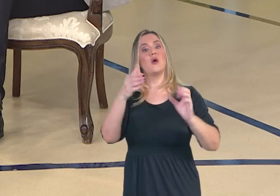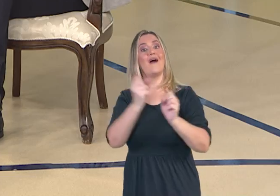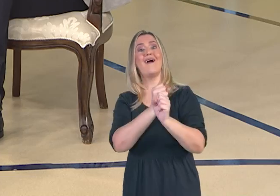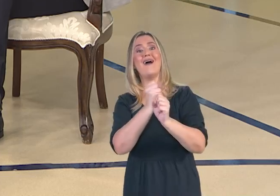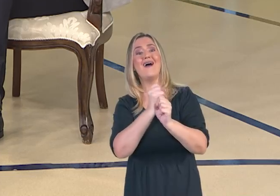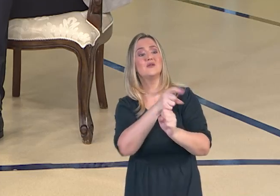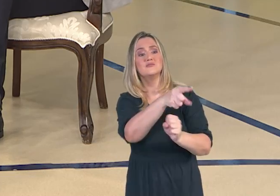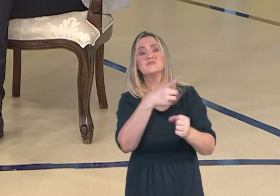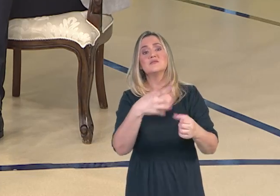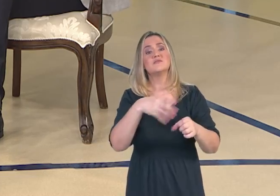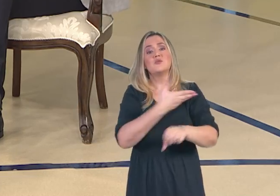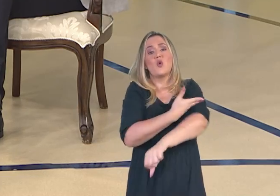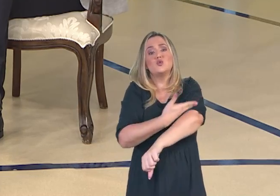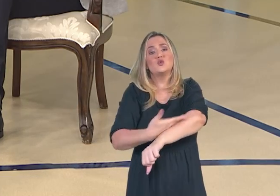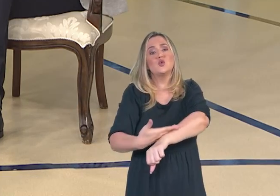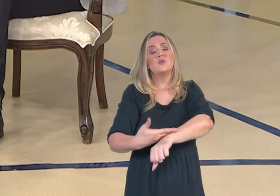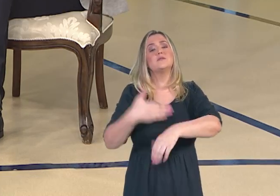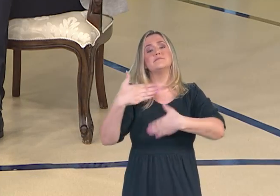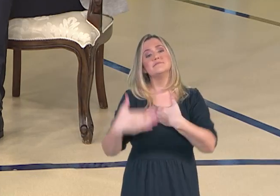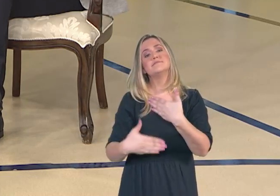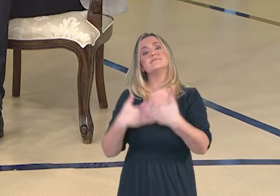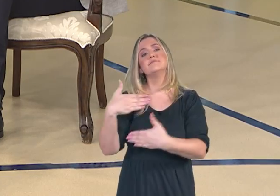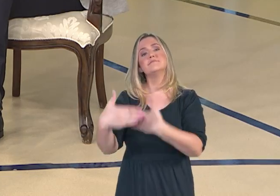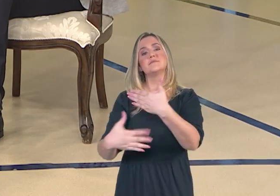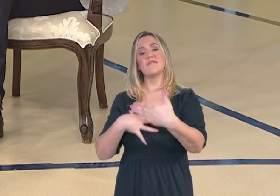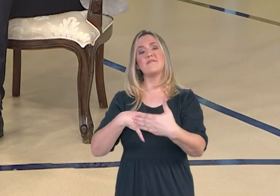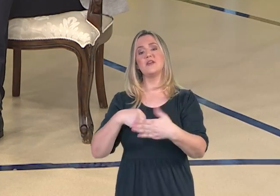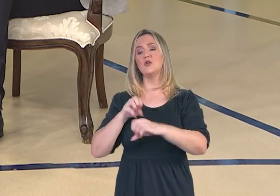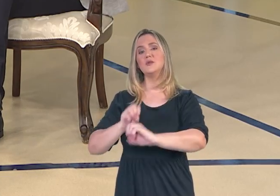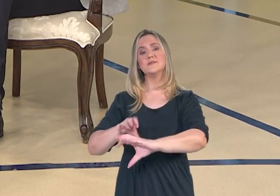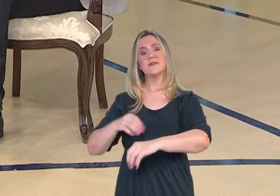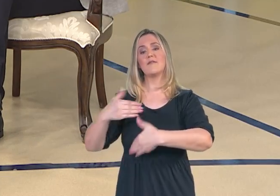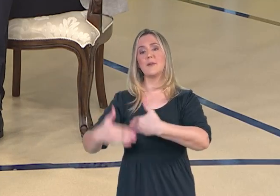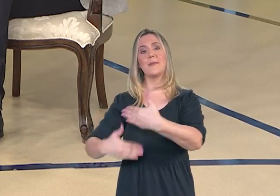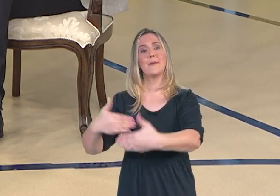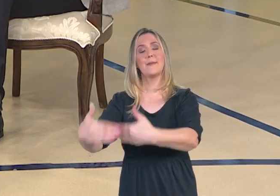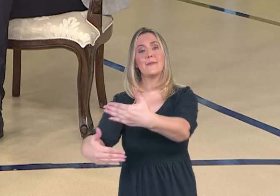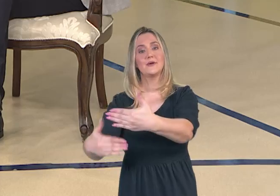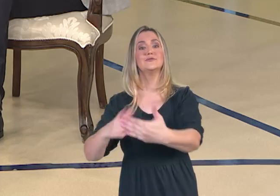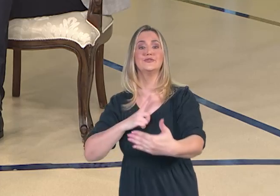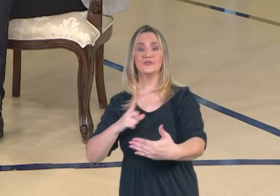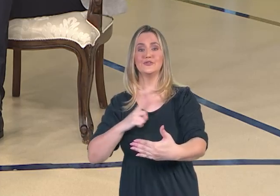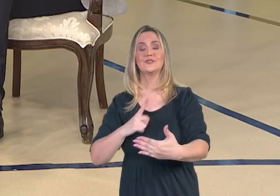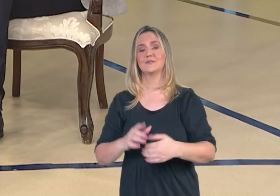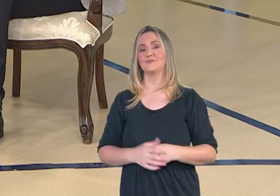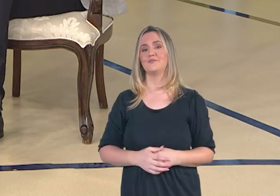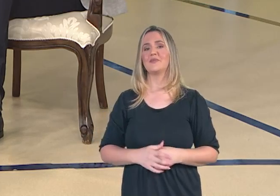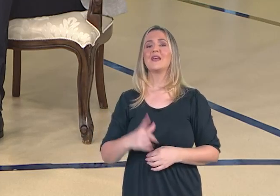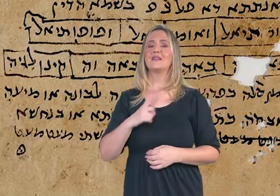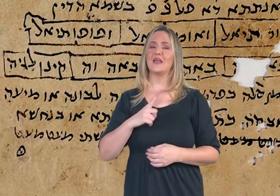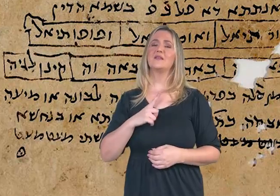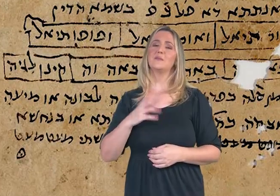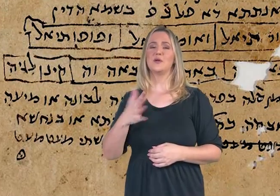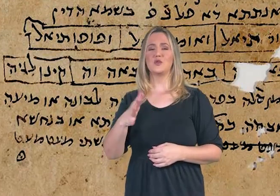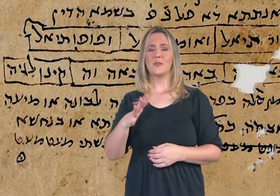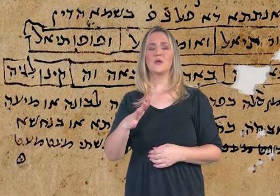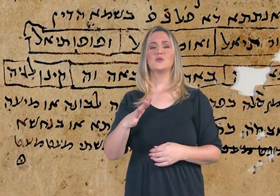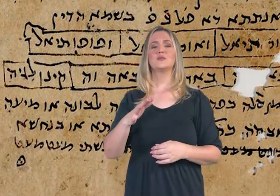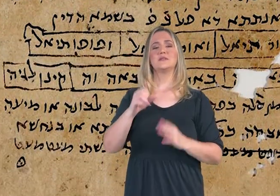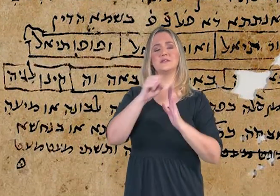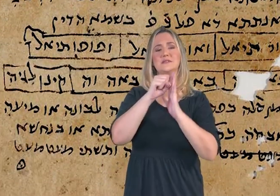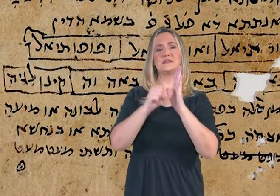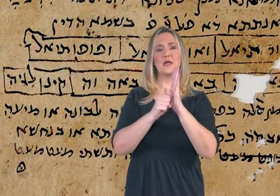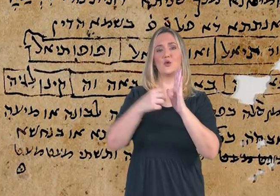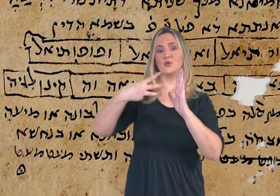dessa influência babilônica sobre o judaísmo estão melhor documentadas a partir do terceiro século de nossa época. Este, por